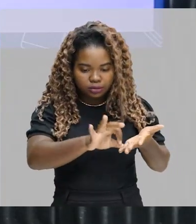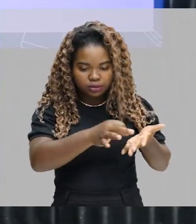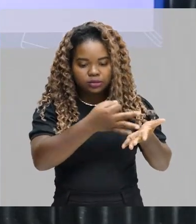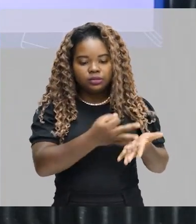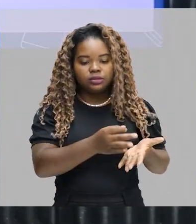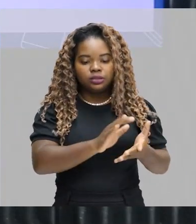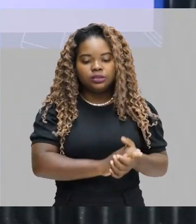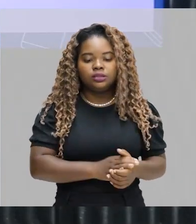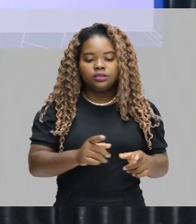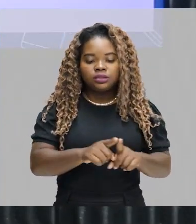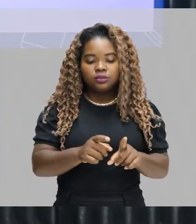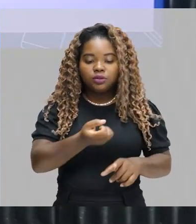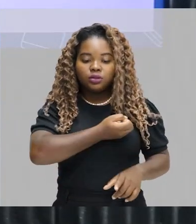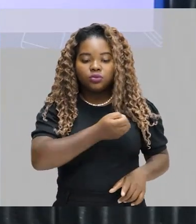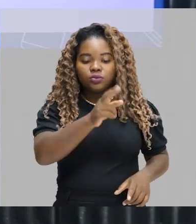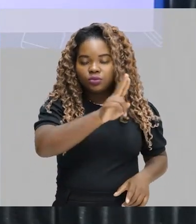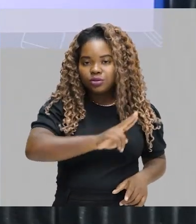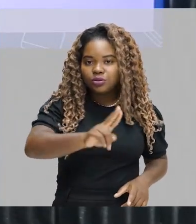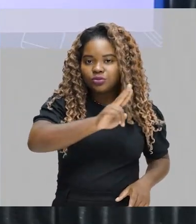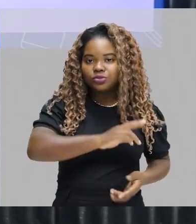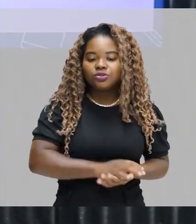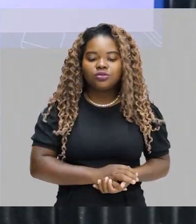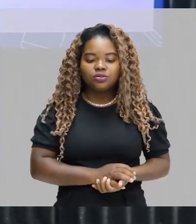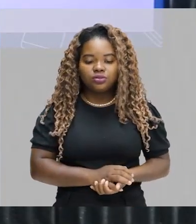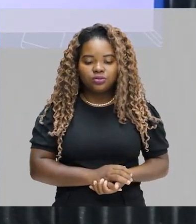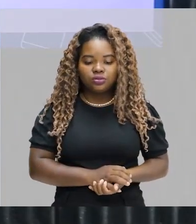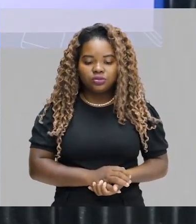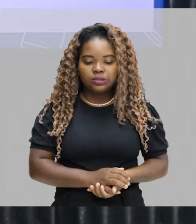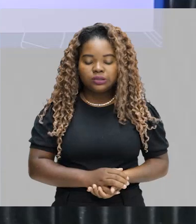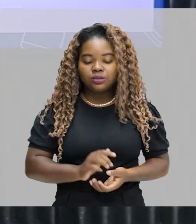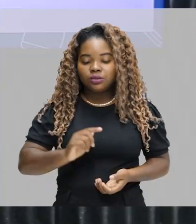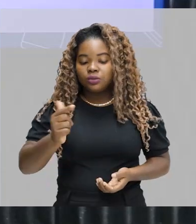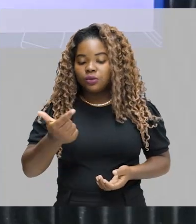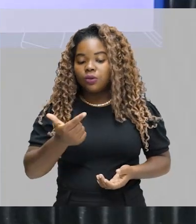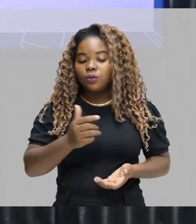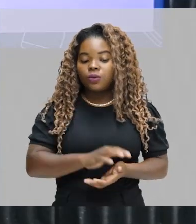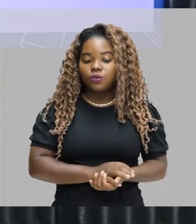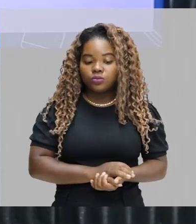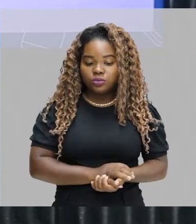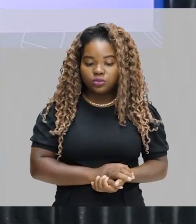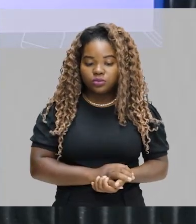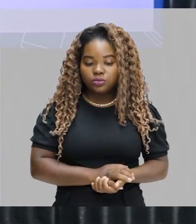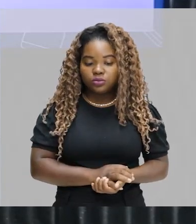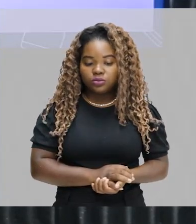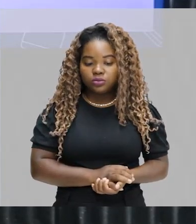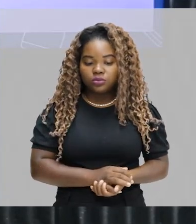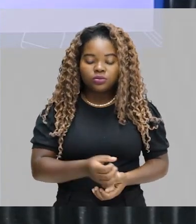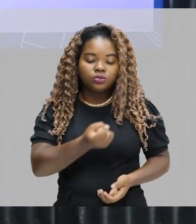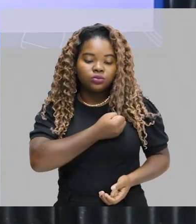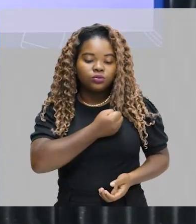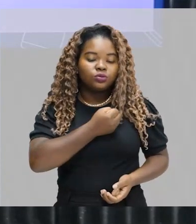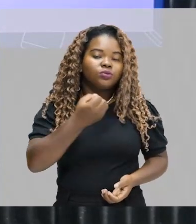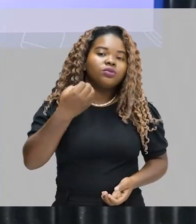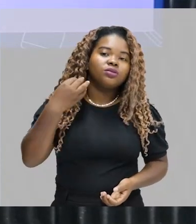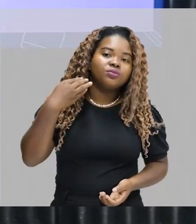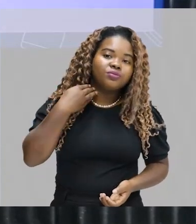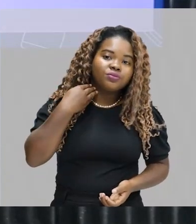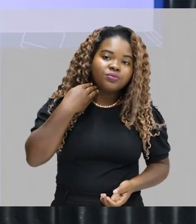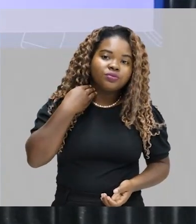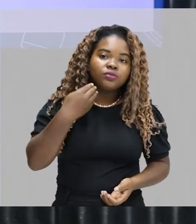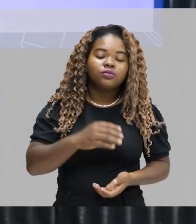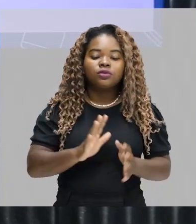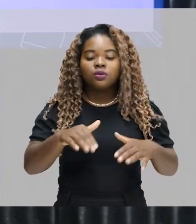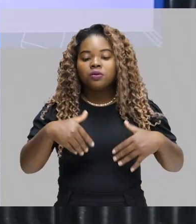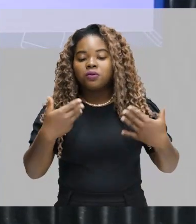para identificar um cidadão. Bank Account Numbers, números de conta bancária. Você também tem que considerar qual